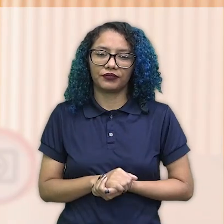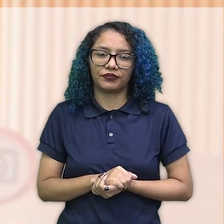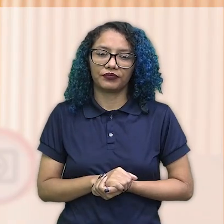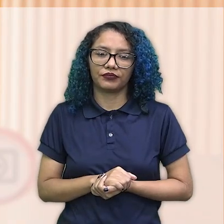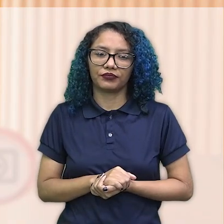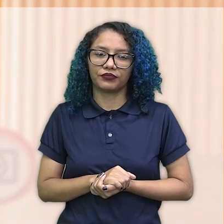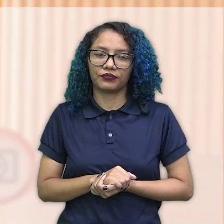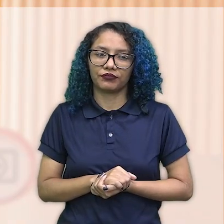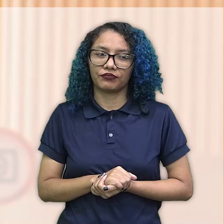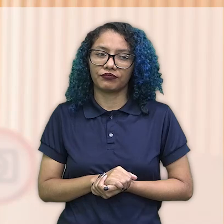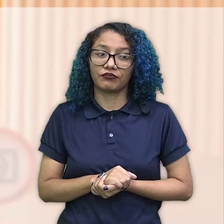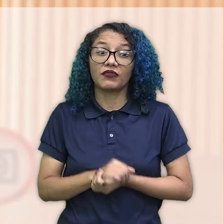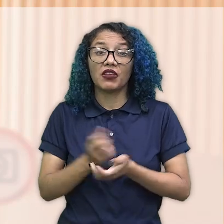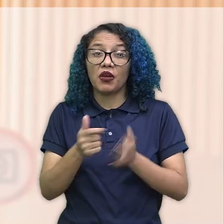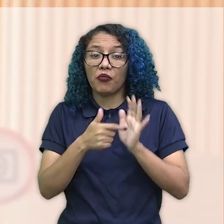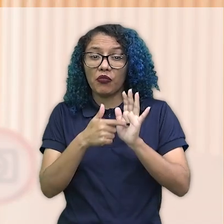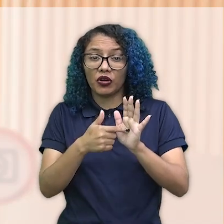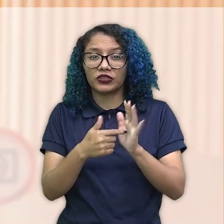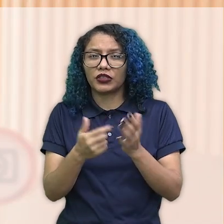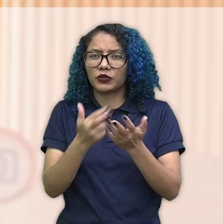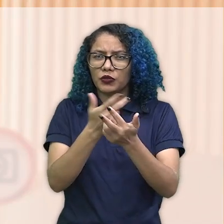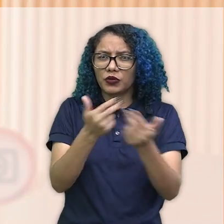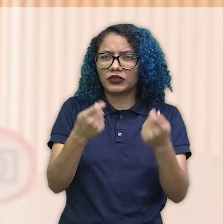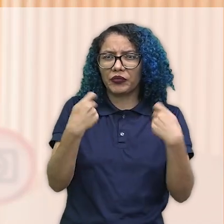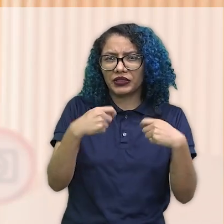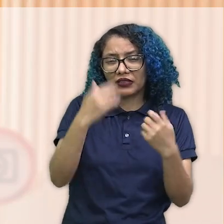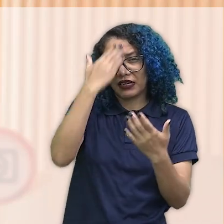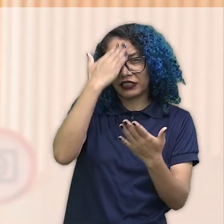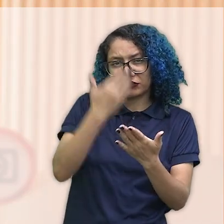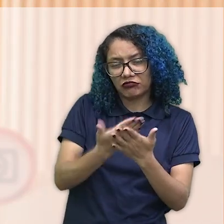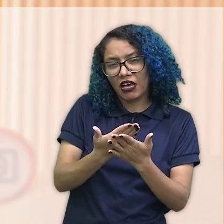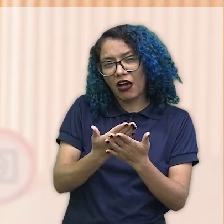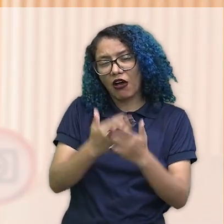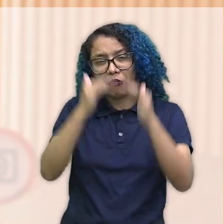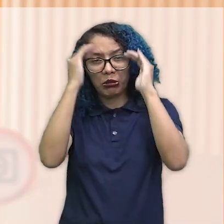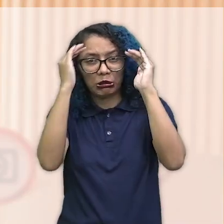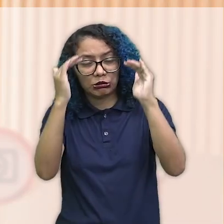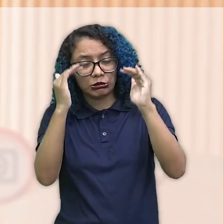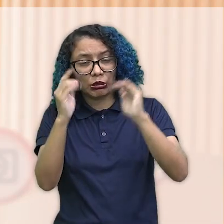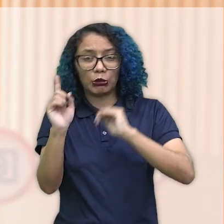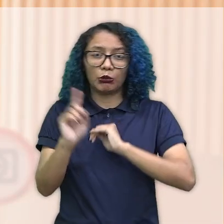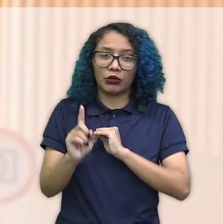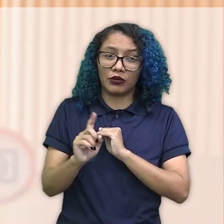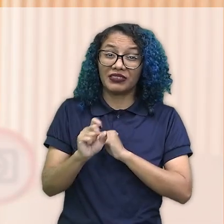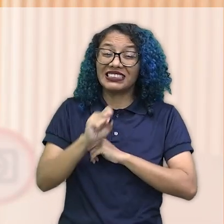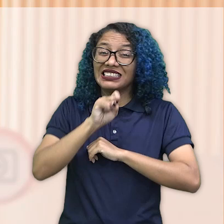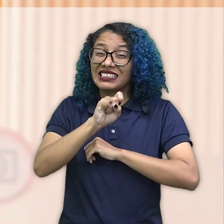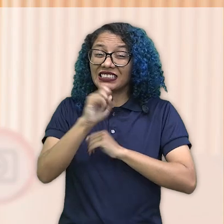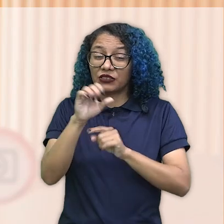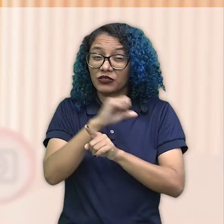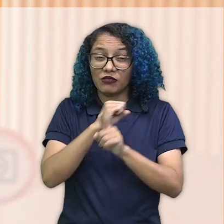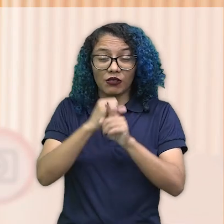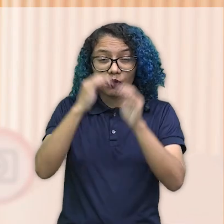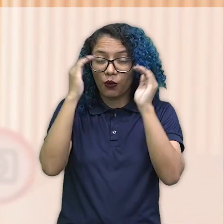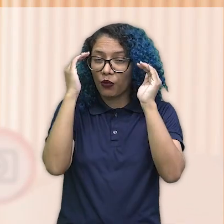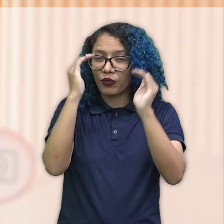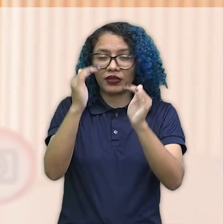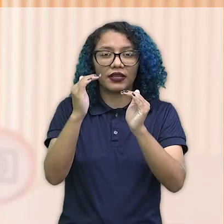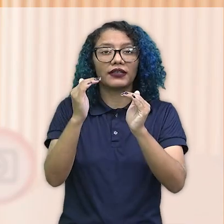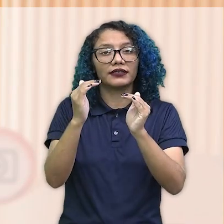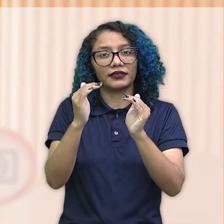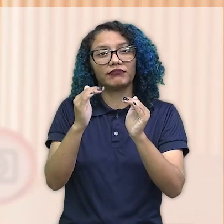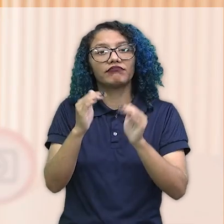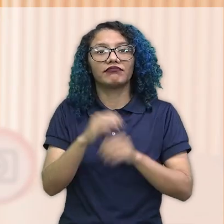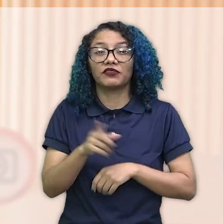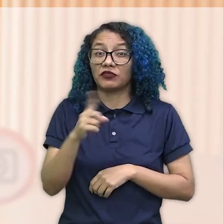deve acreditar ou não, o que deve obedecer ou não. Perfeito? Então, e se a sociedade não obedece, vocês sabem